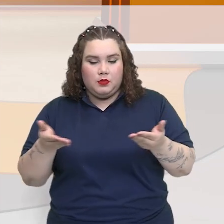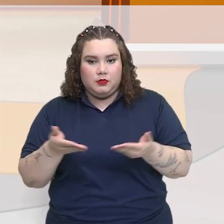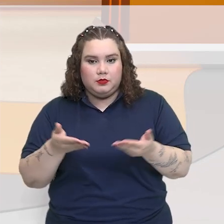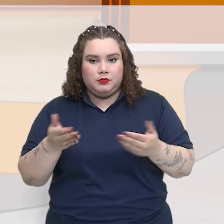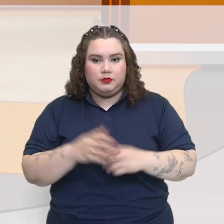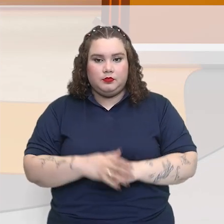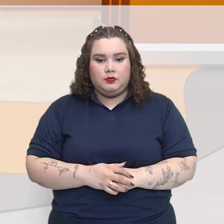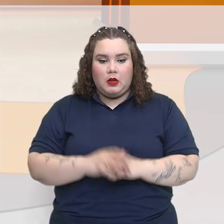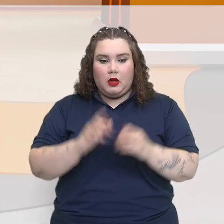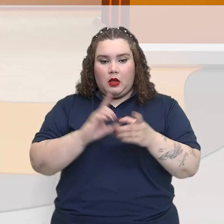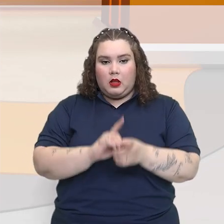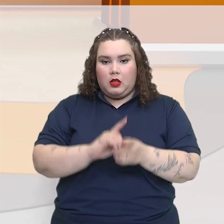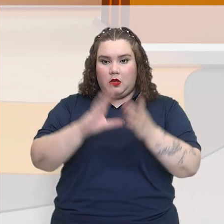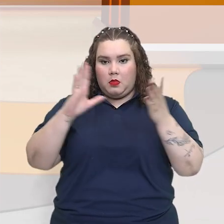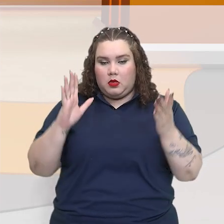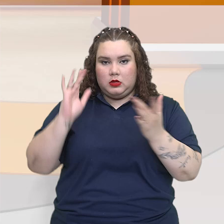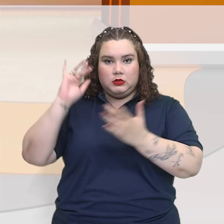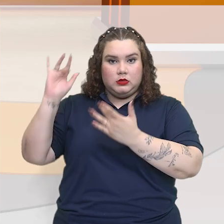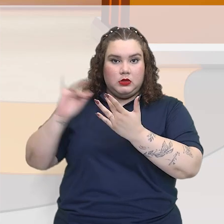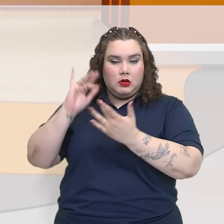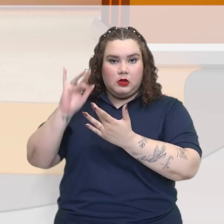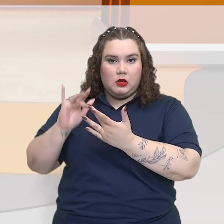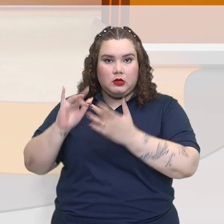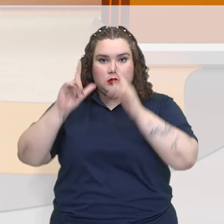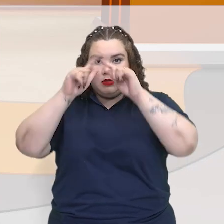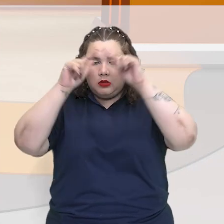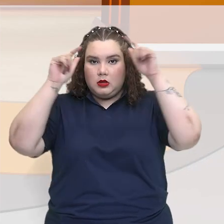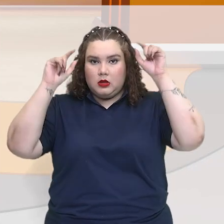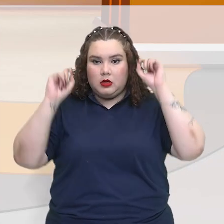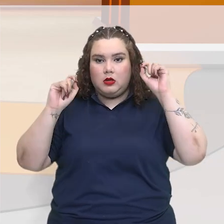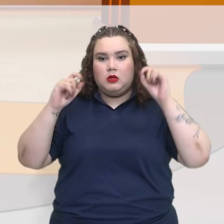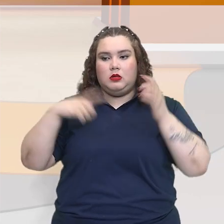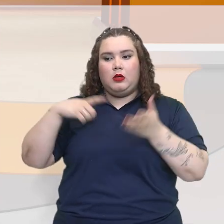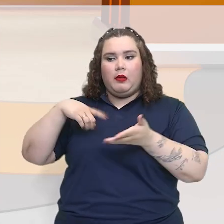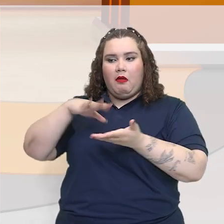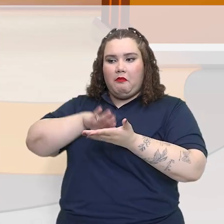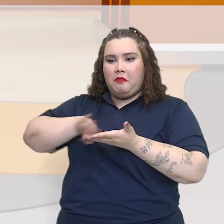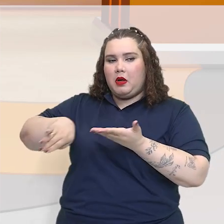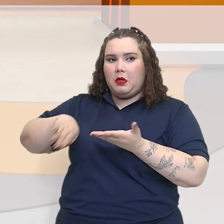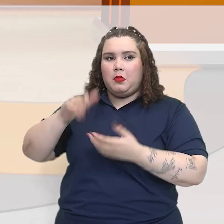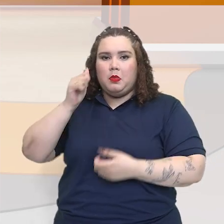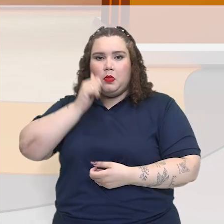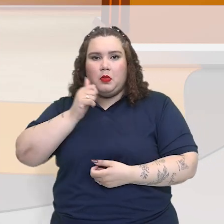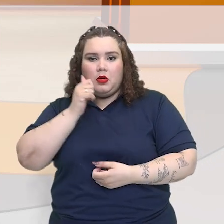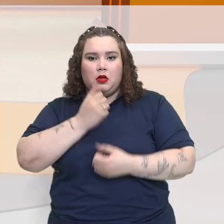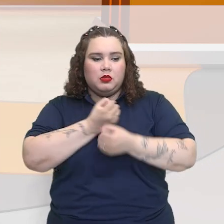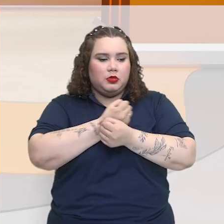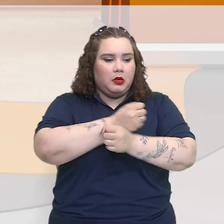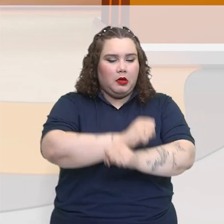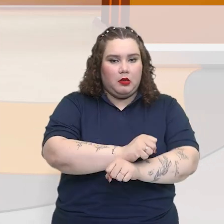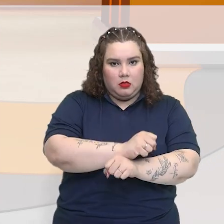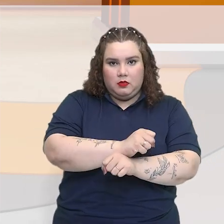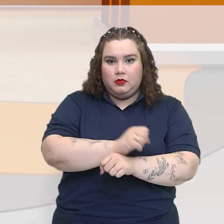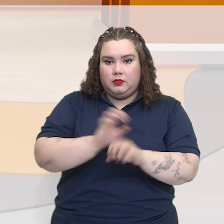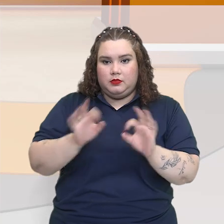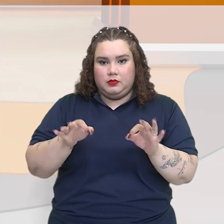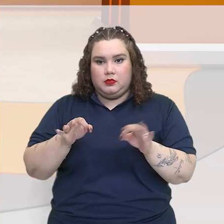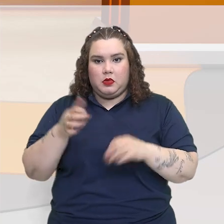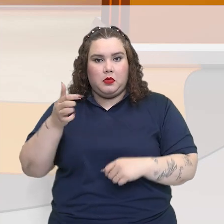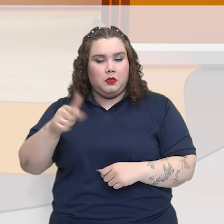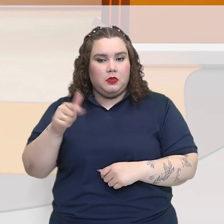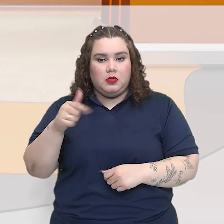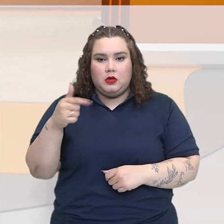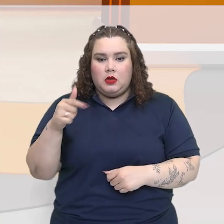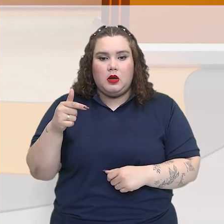A democracia clássica grega, ela excluía mulheres, escravos, né, e não tinha